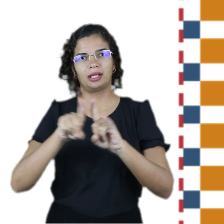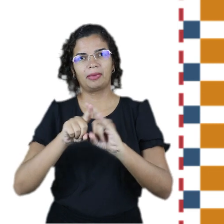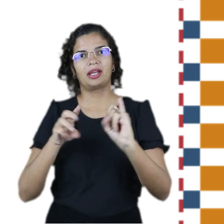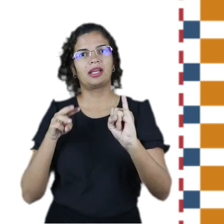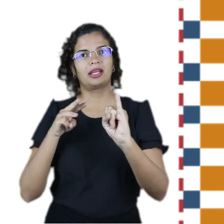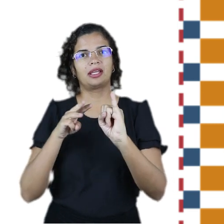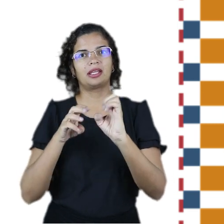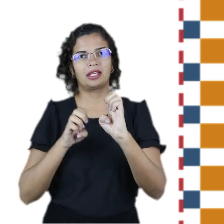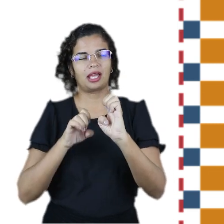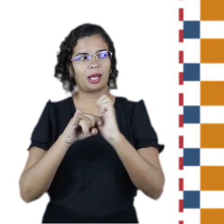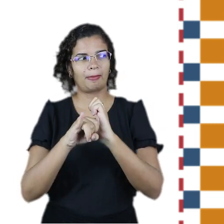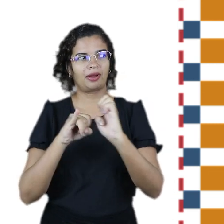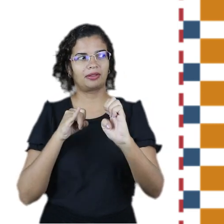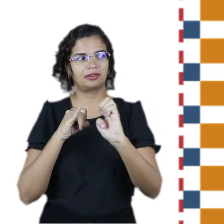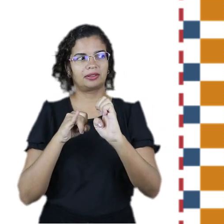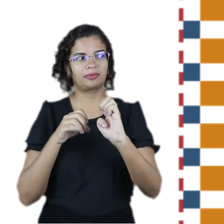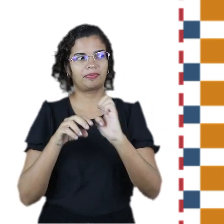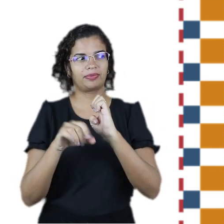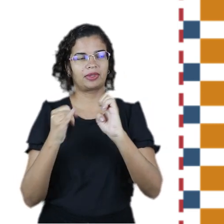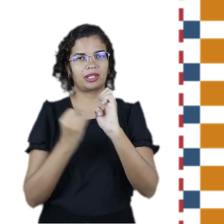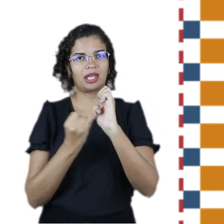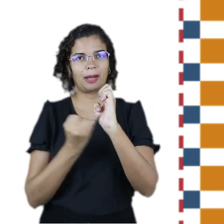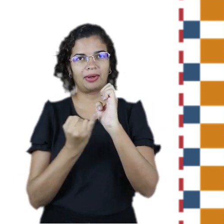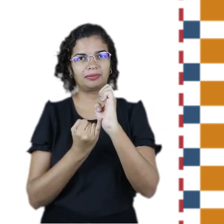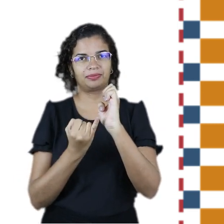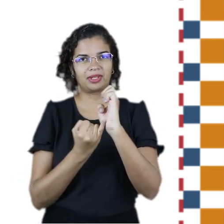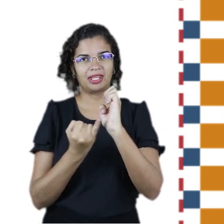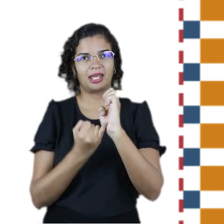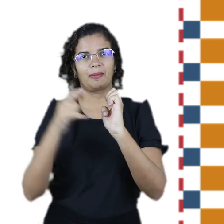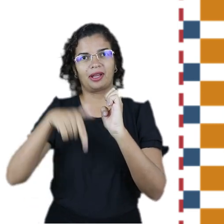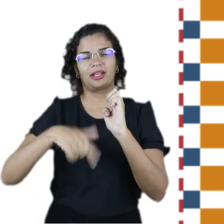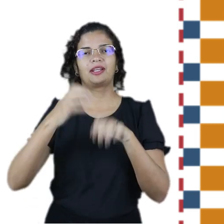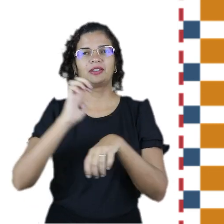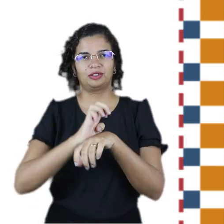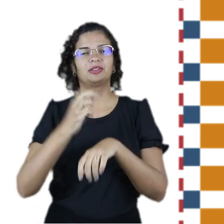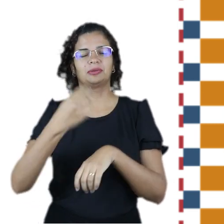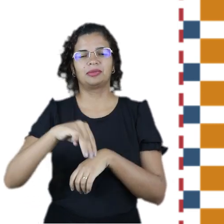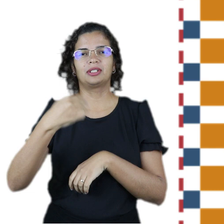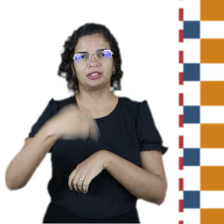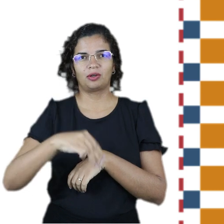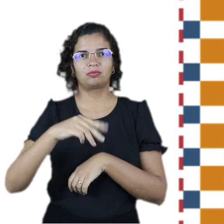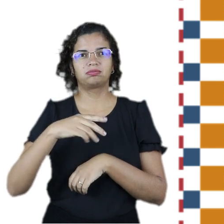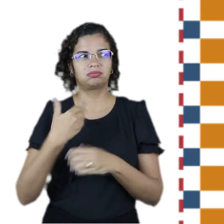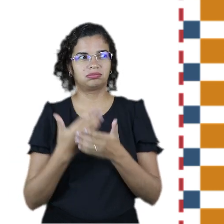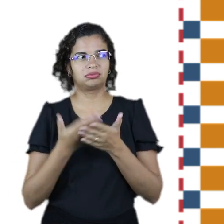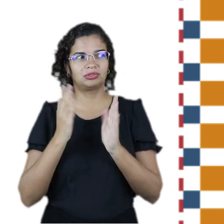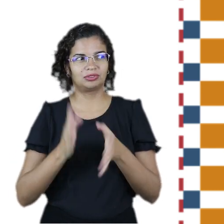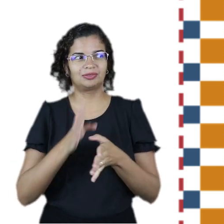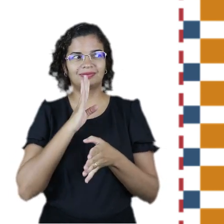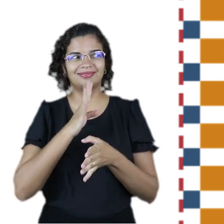onde se funda gente os princípios o princípio educativo do trabalho que é tão